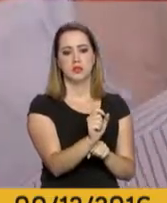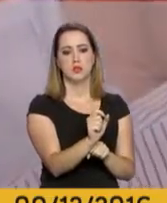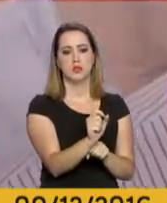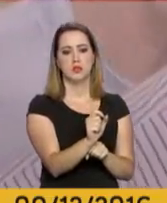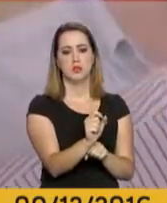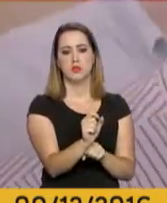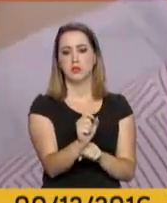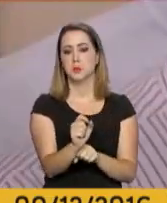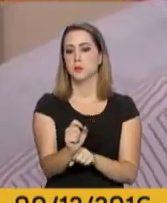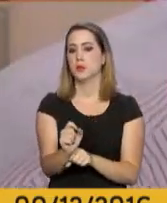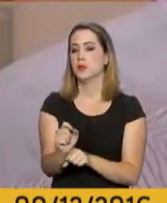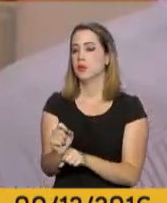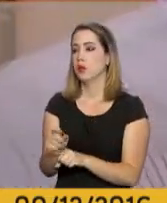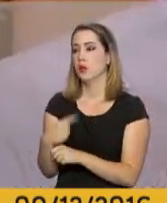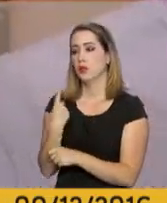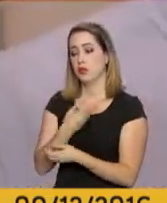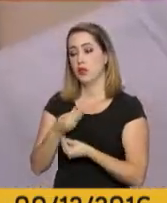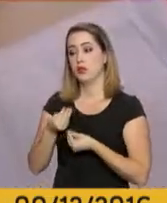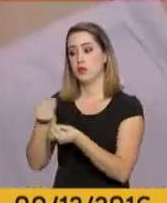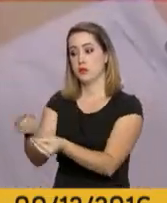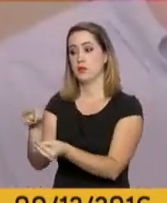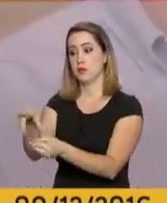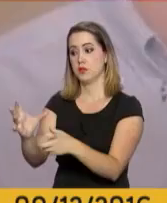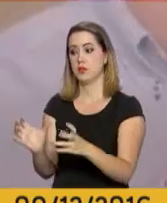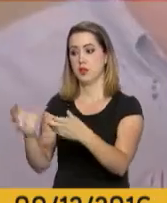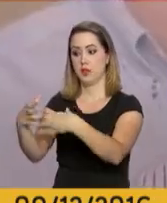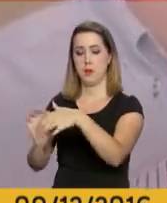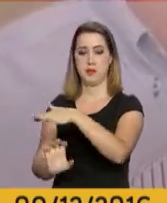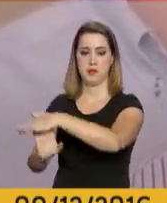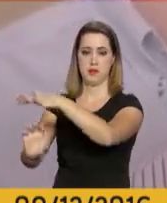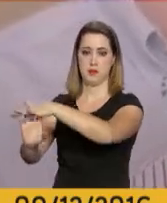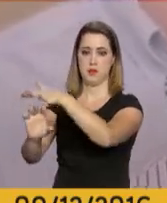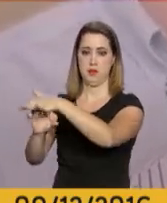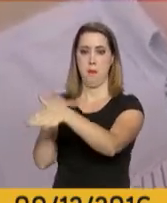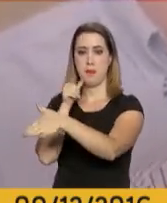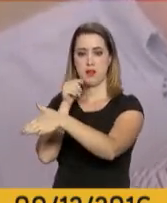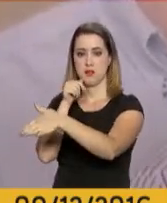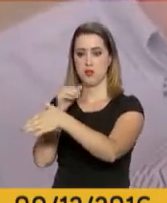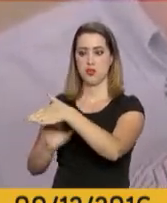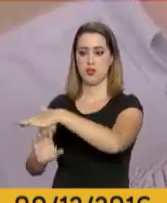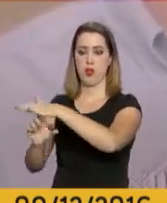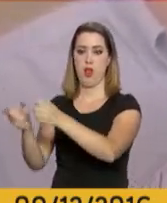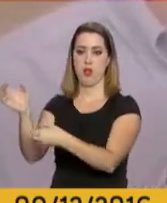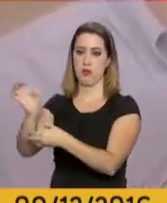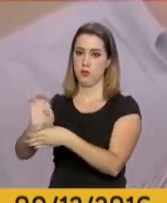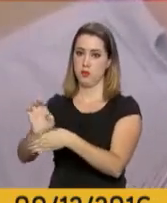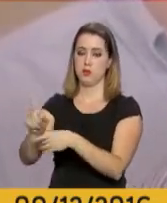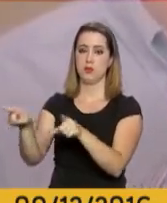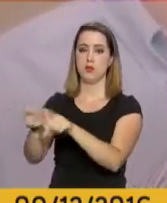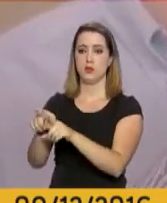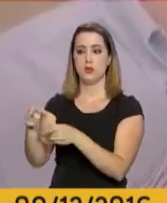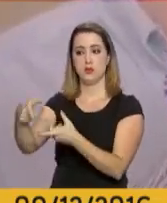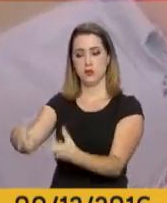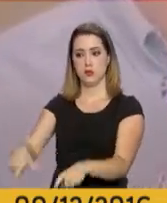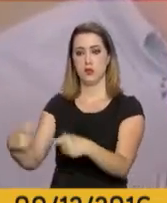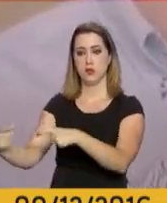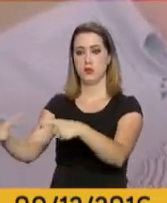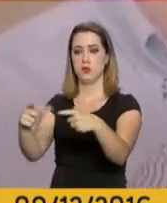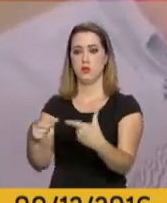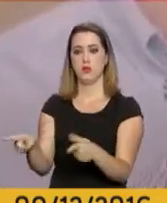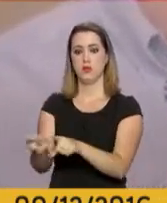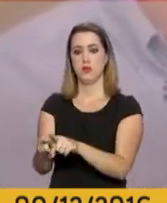faz nós vamos entregar as companhias de abastecimento e as companhias nos estados e essas companhas da bastante nos